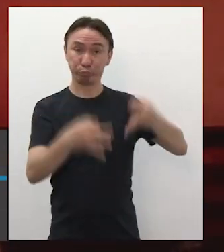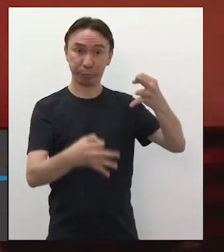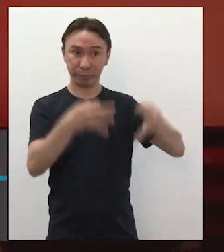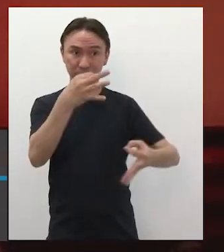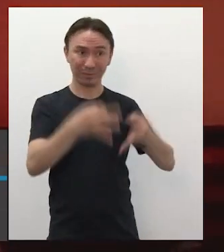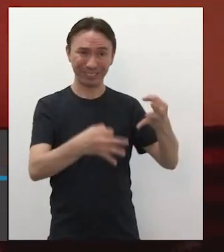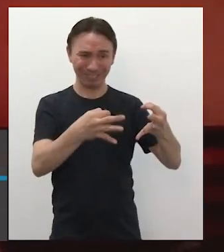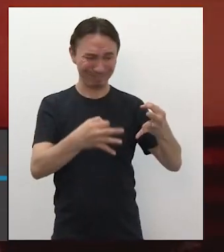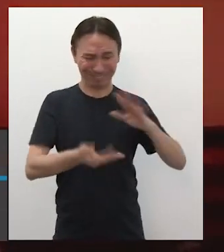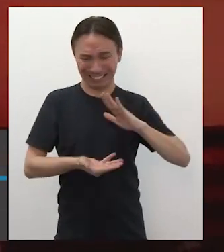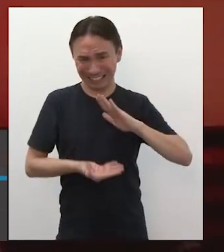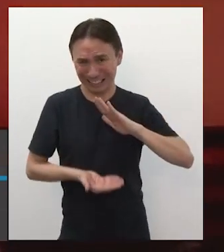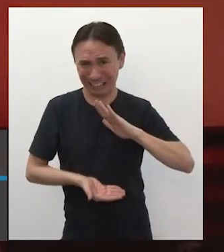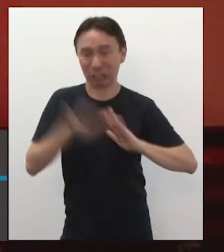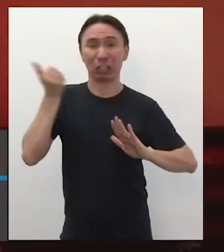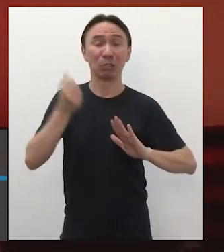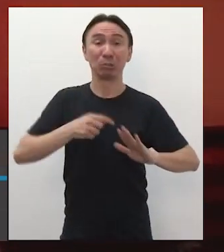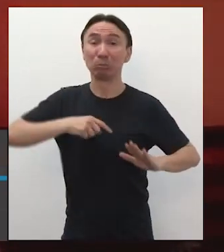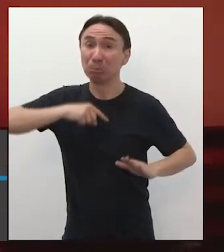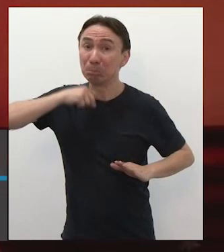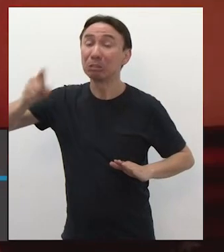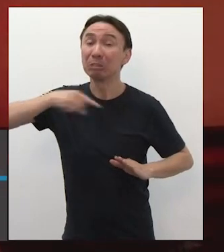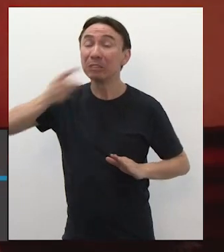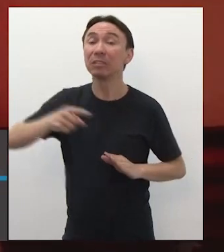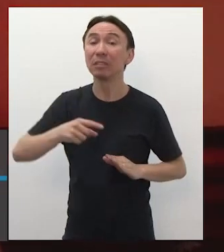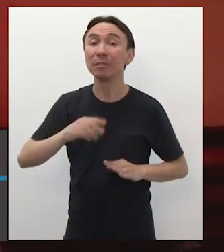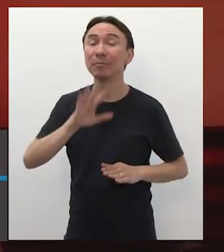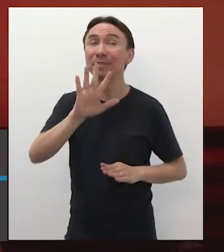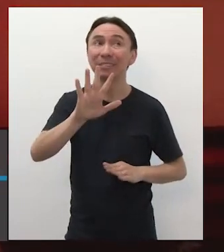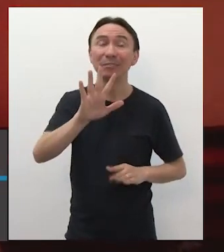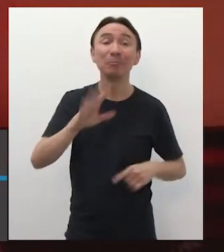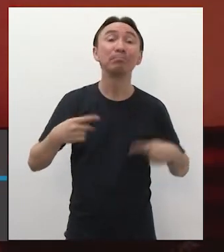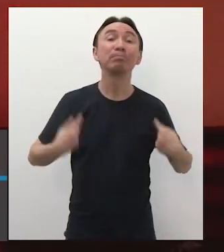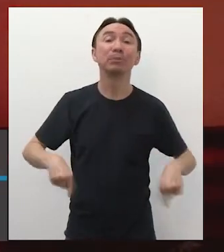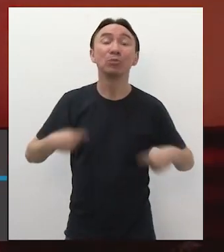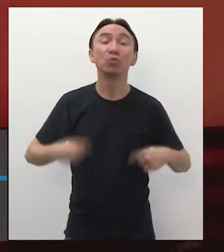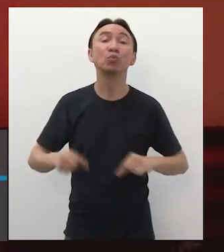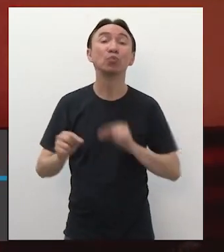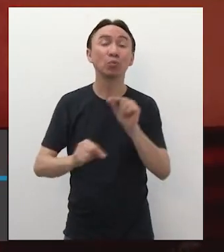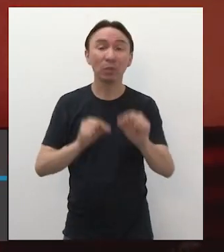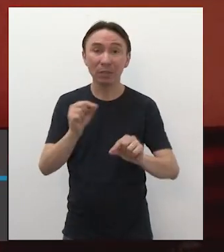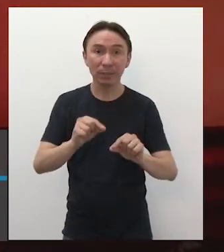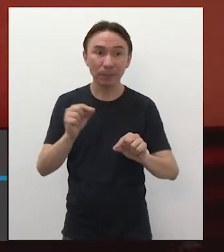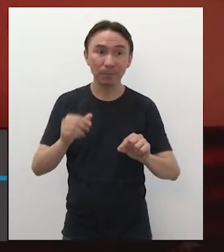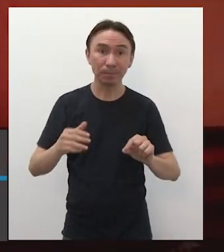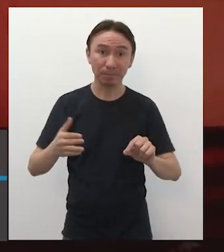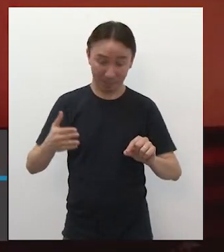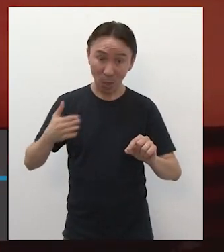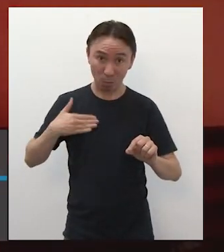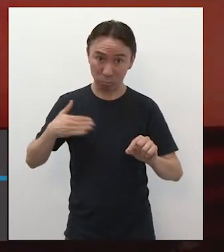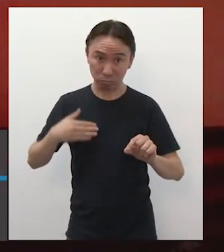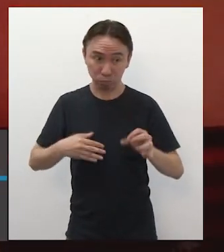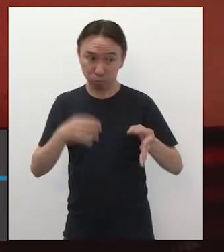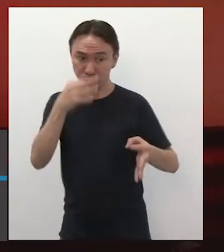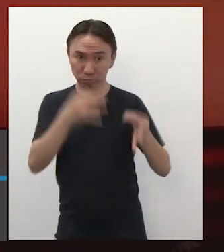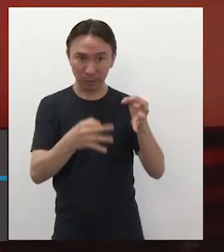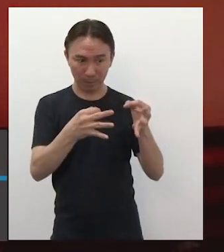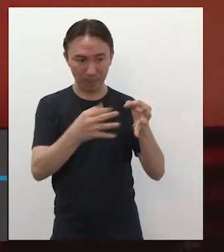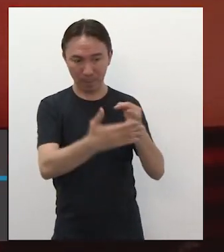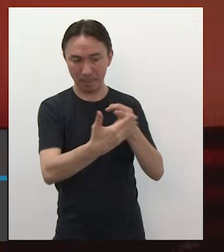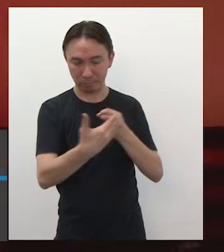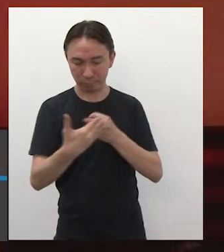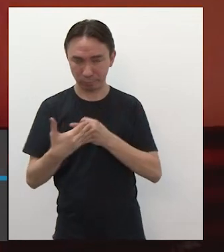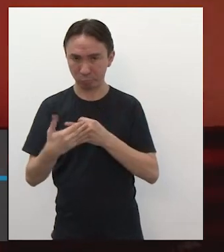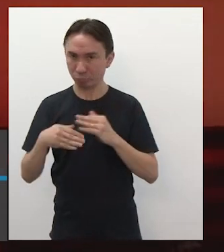eu consiga praticar, guardar esse julgamento para mim e